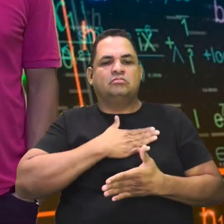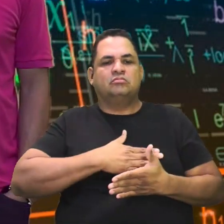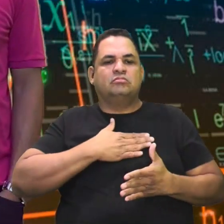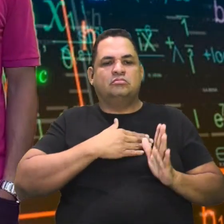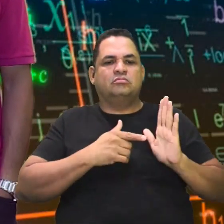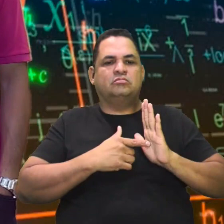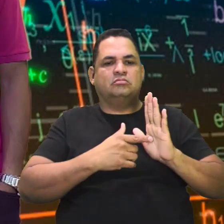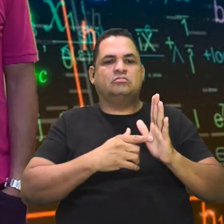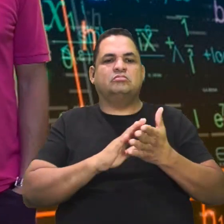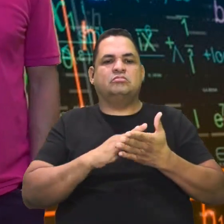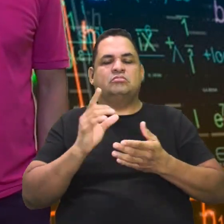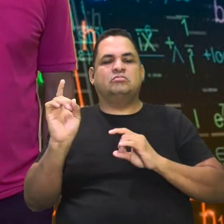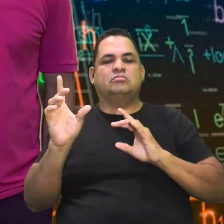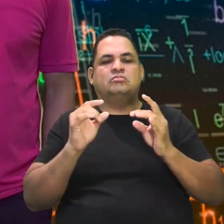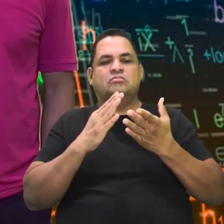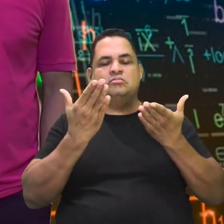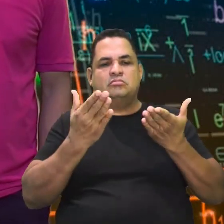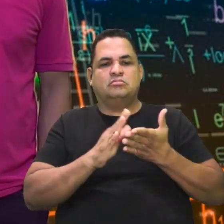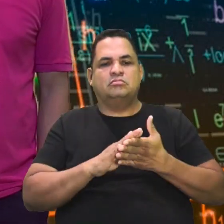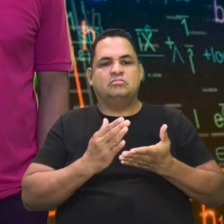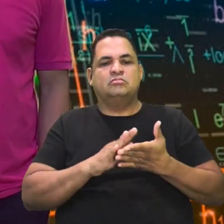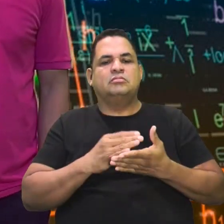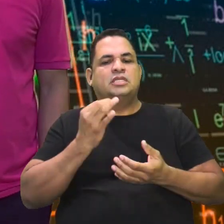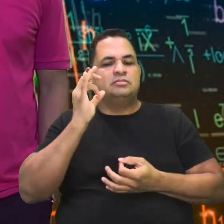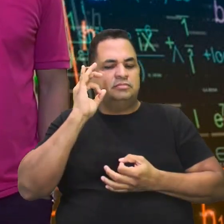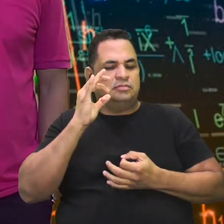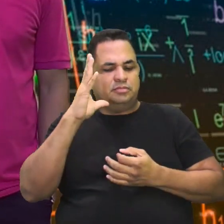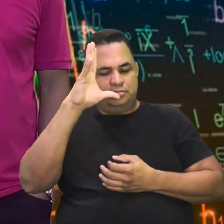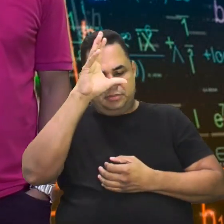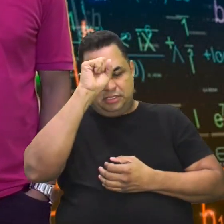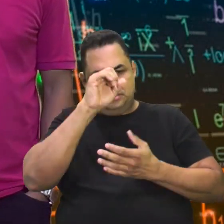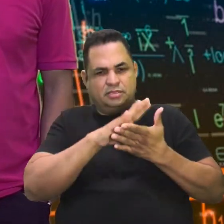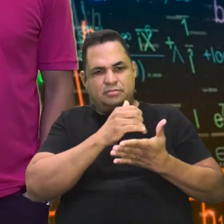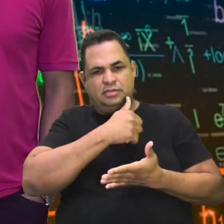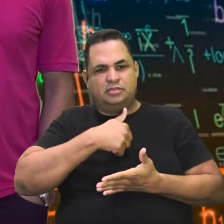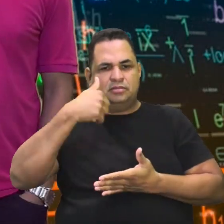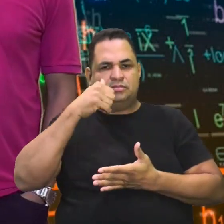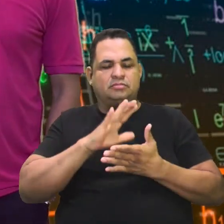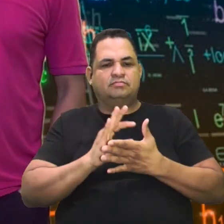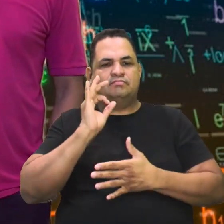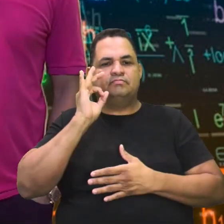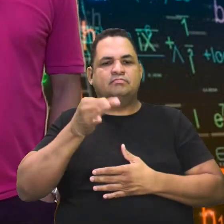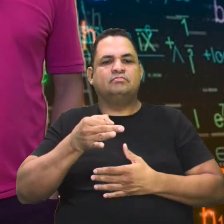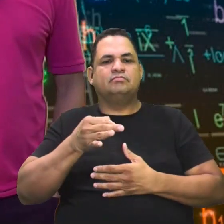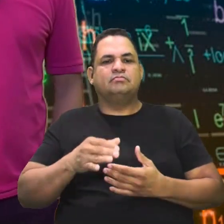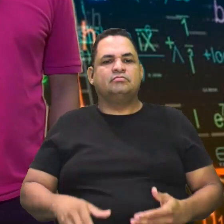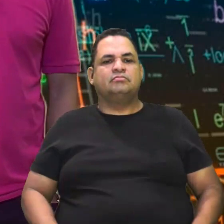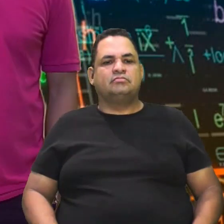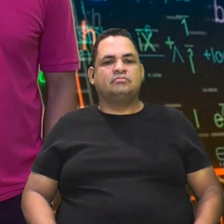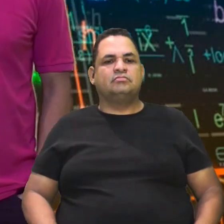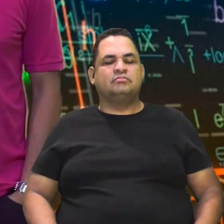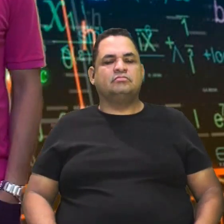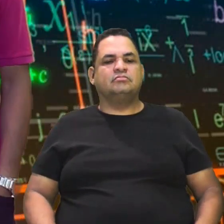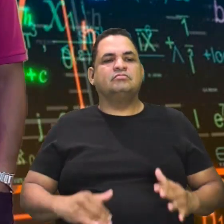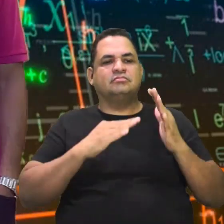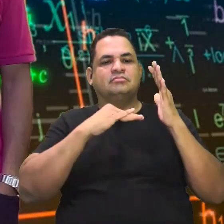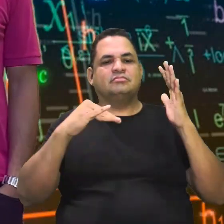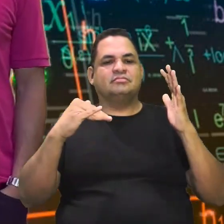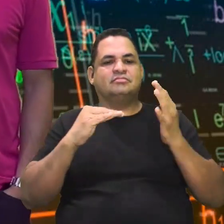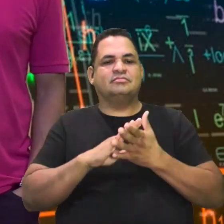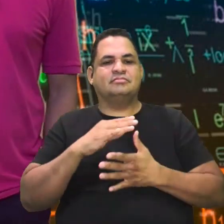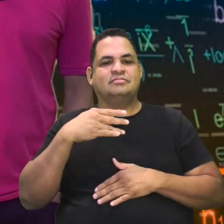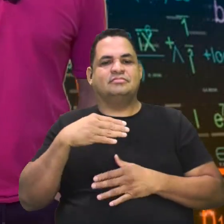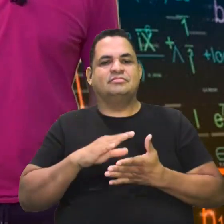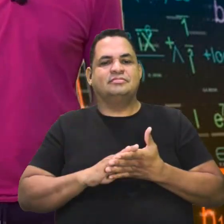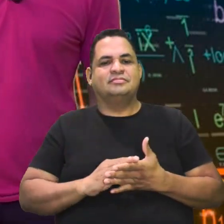de mostrar isso para vocês, para cada vez ficar mais concreto e menos abstrato. Certinho? E aí a gente vai cantar paródia de novo.